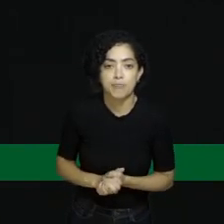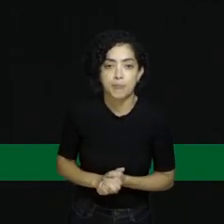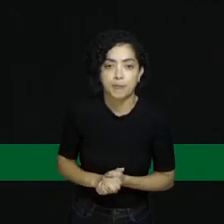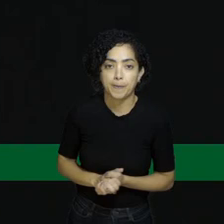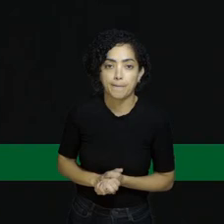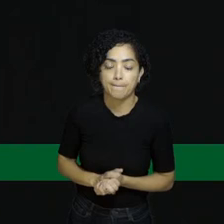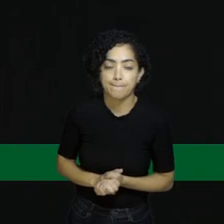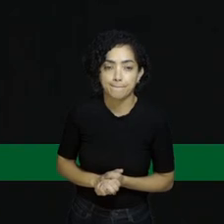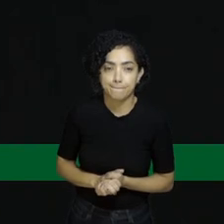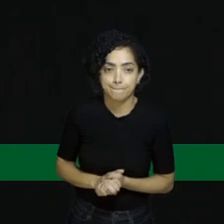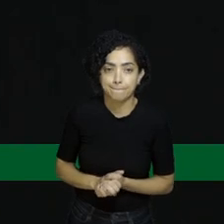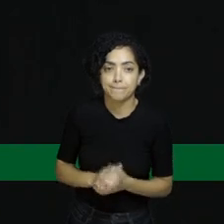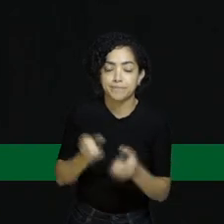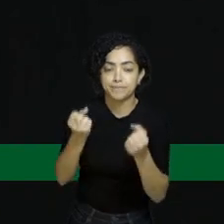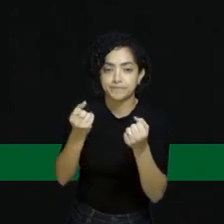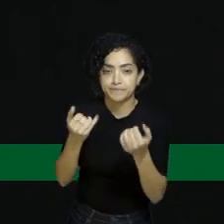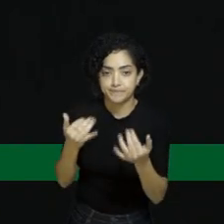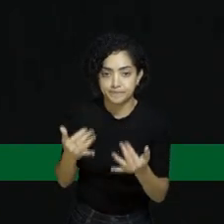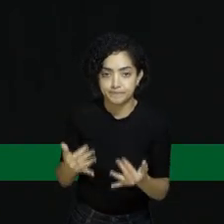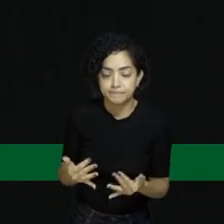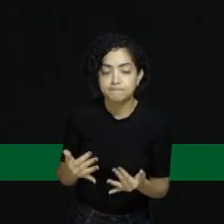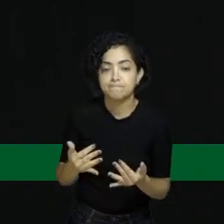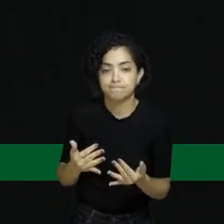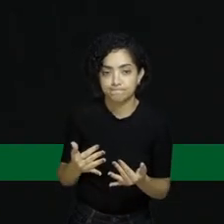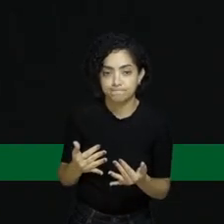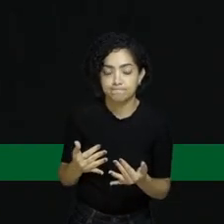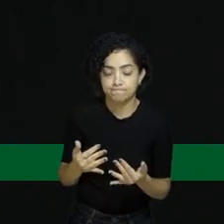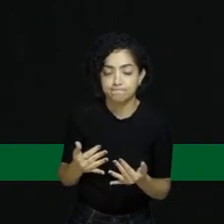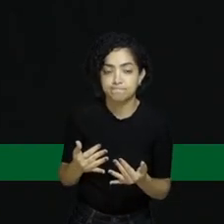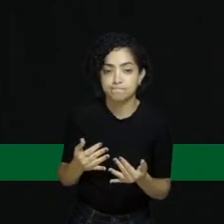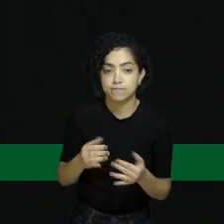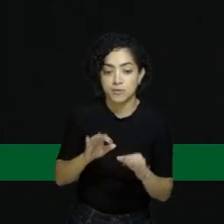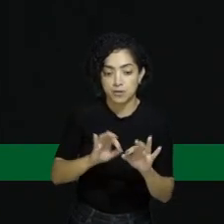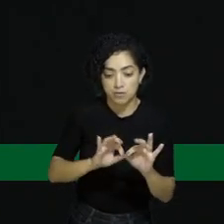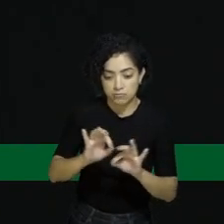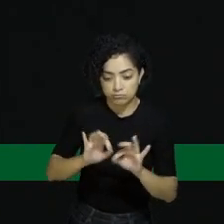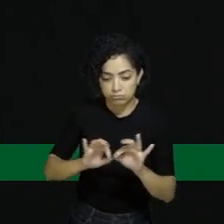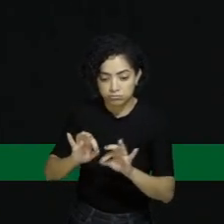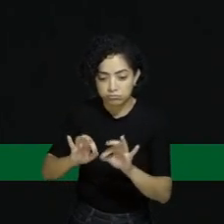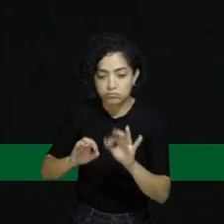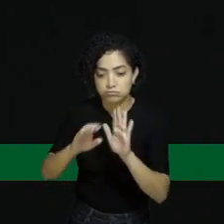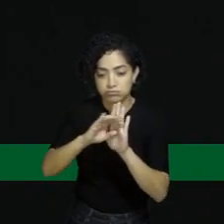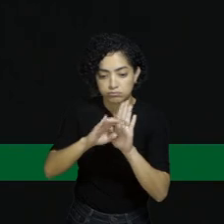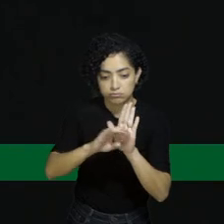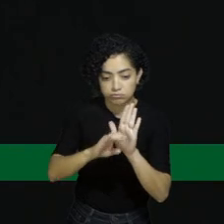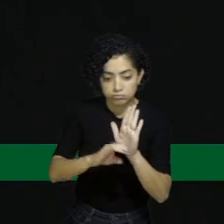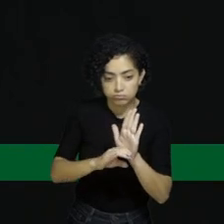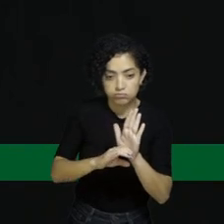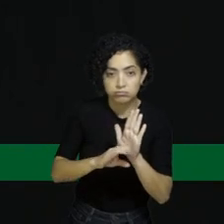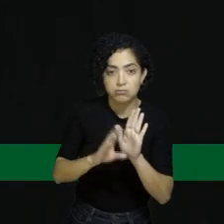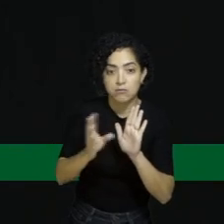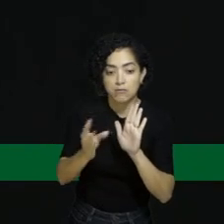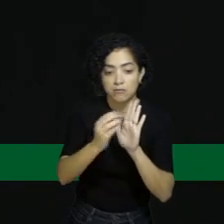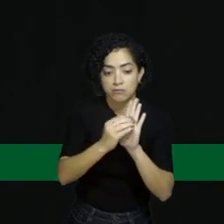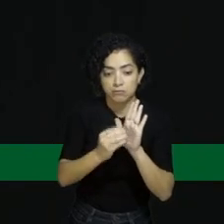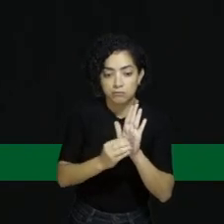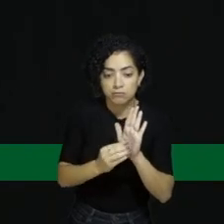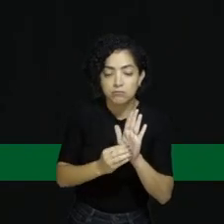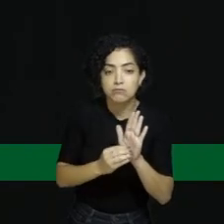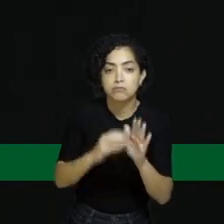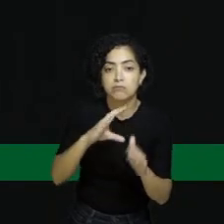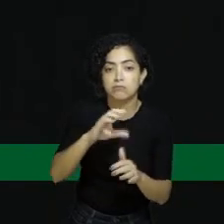a sua explicação e marcando aí um cronograma para a implantação do CAR em todas as propriedades.